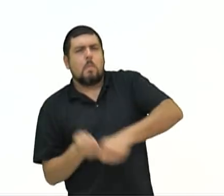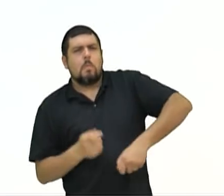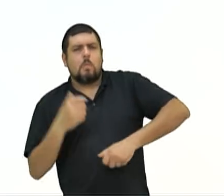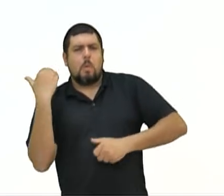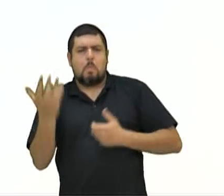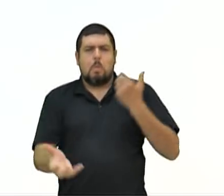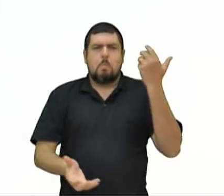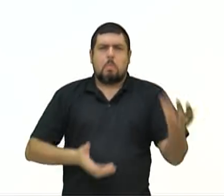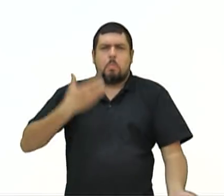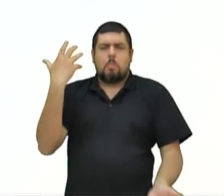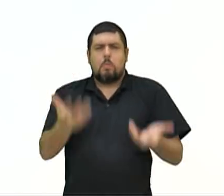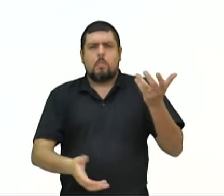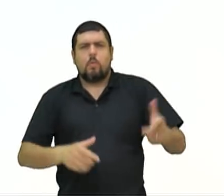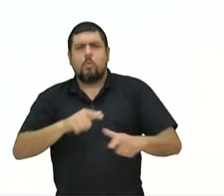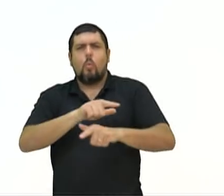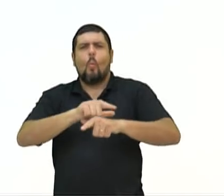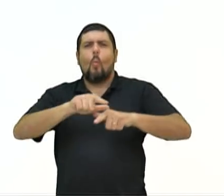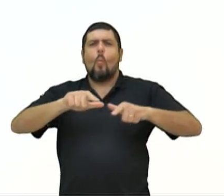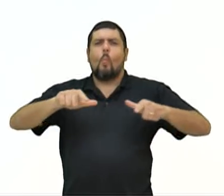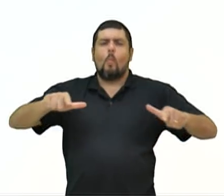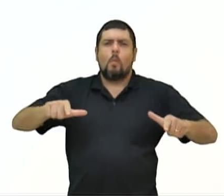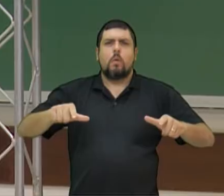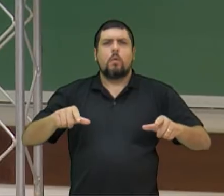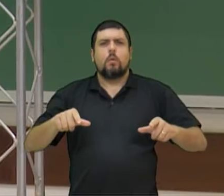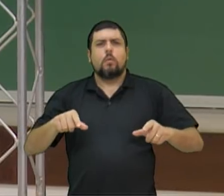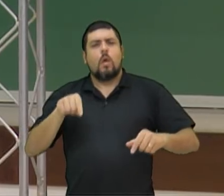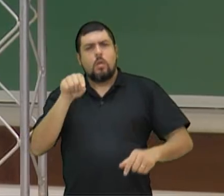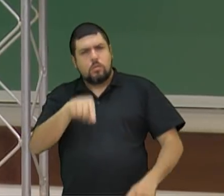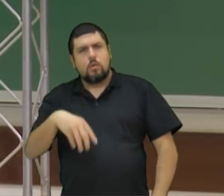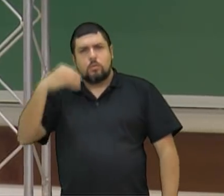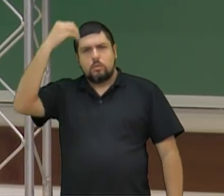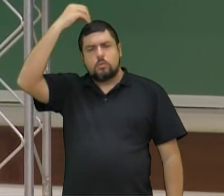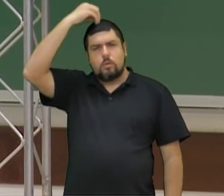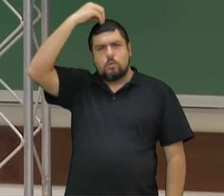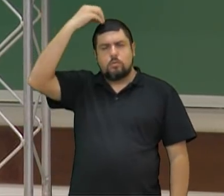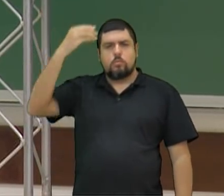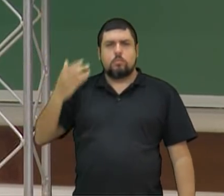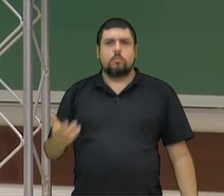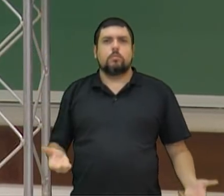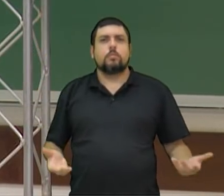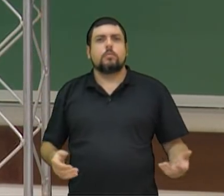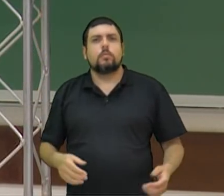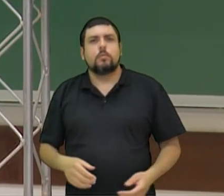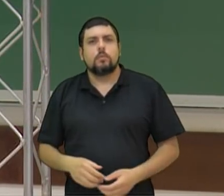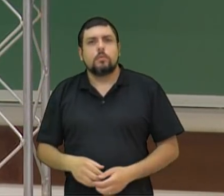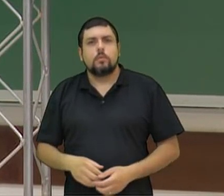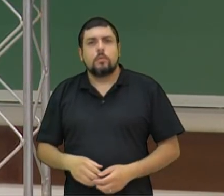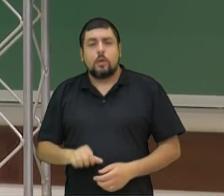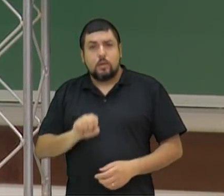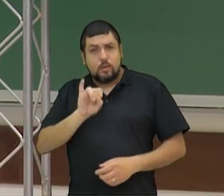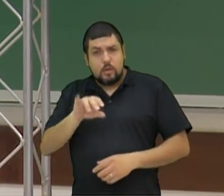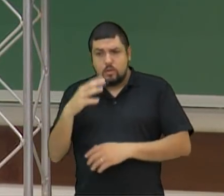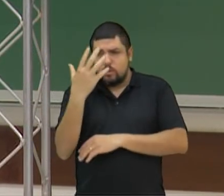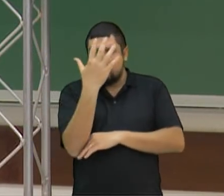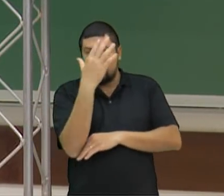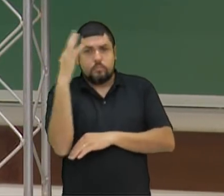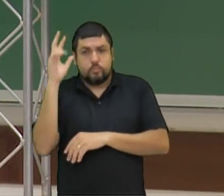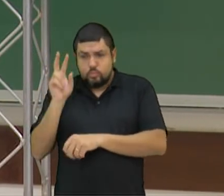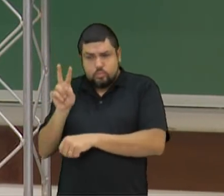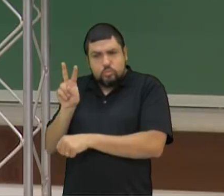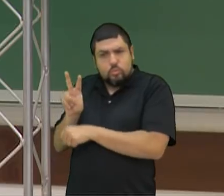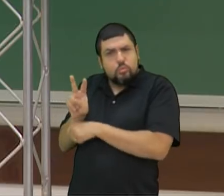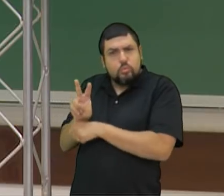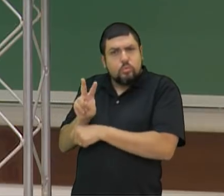e o calor excessivo, né? Então é claro que se há o desmatamento, se nós não cuidamos das nossas reservas florestais,